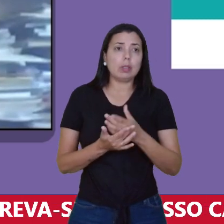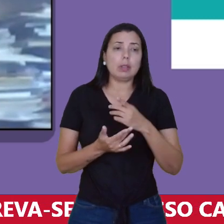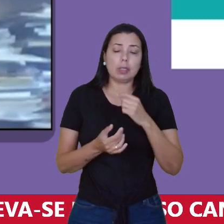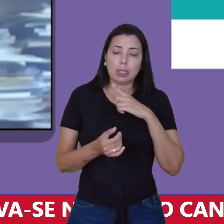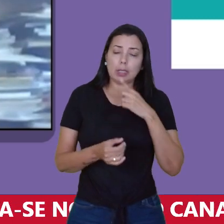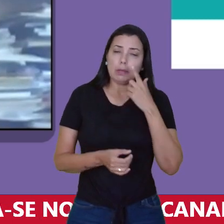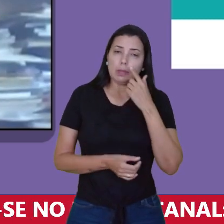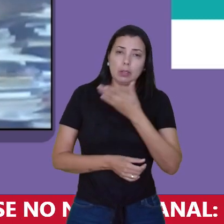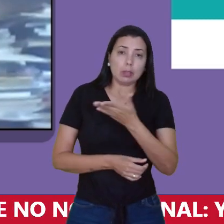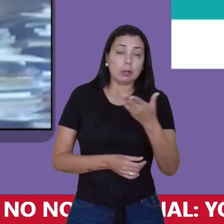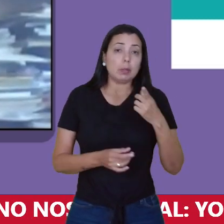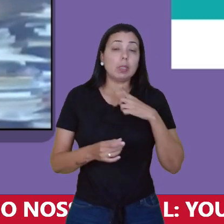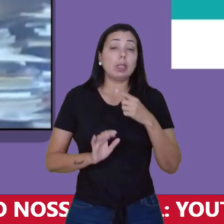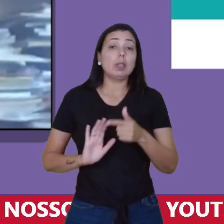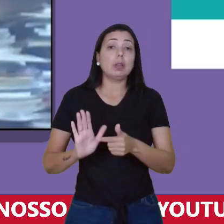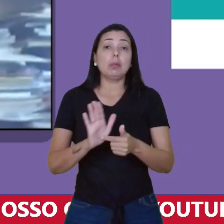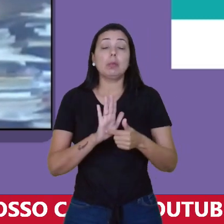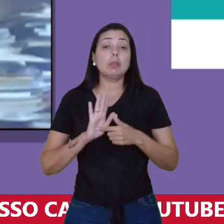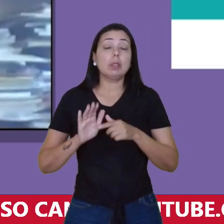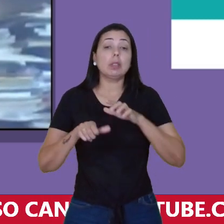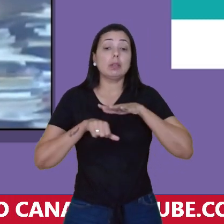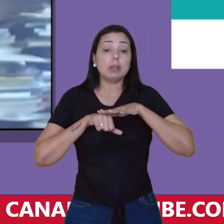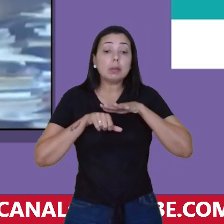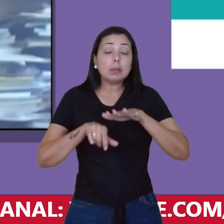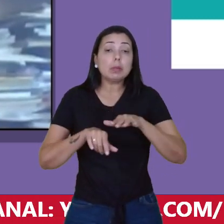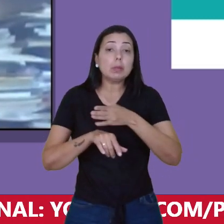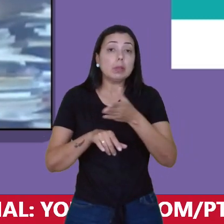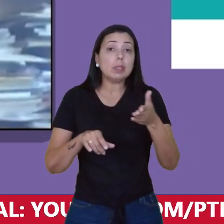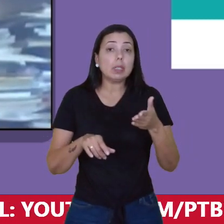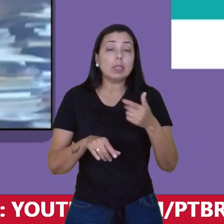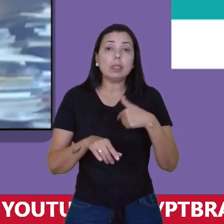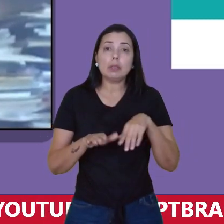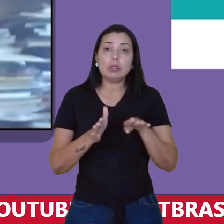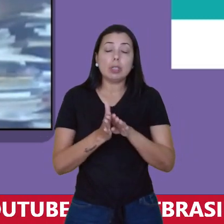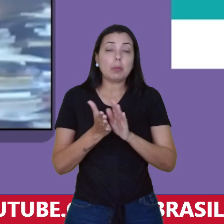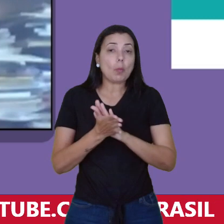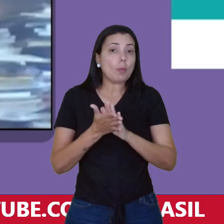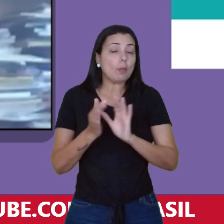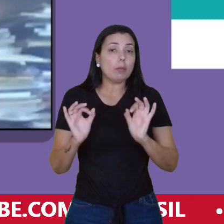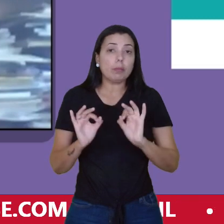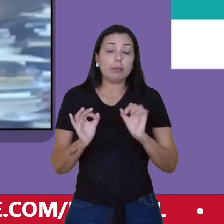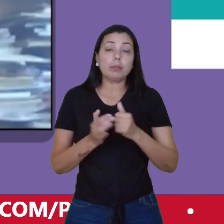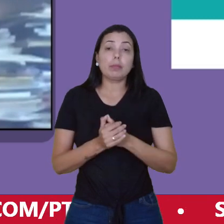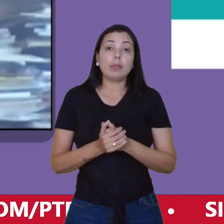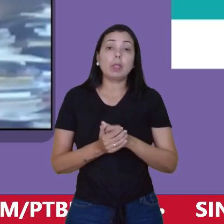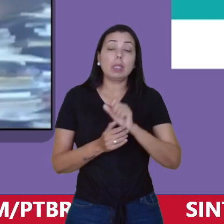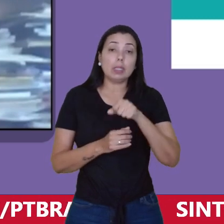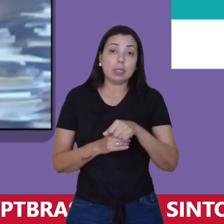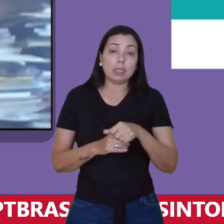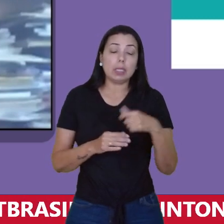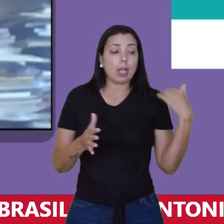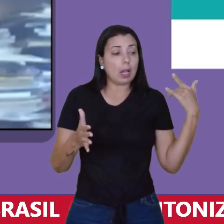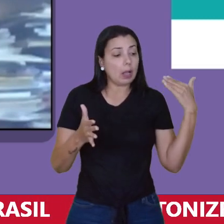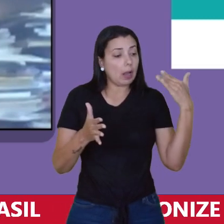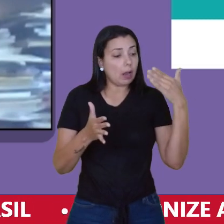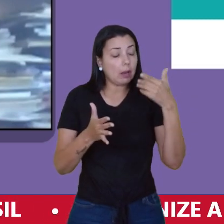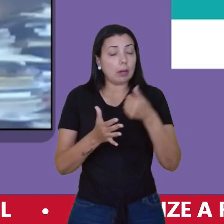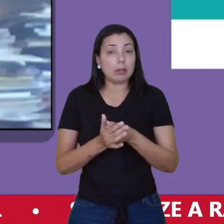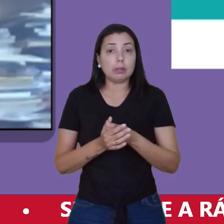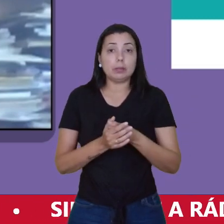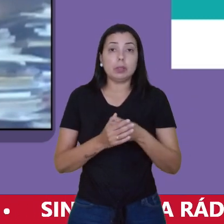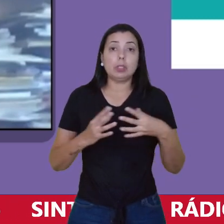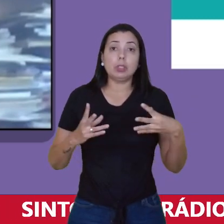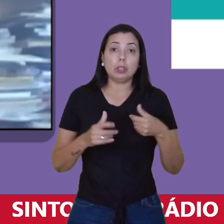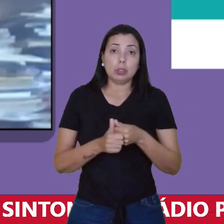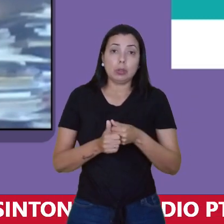visto, tem mostrado que a pandemia ela não veio por acaso. certo? Ela é decorrência de